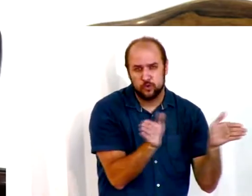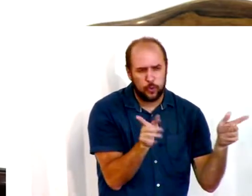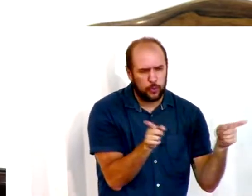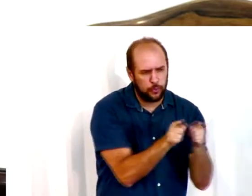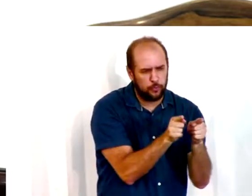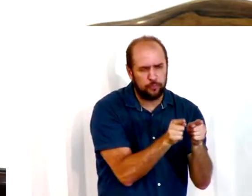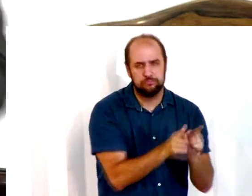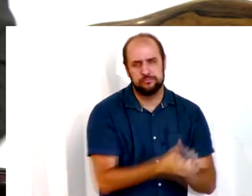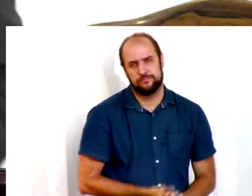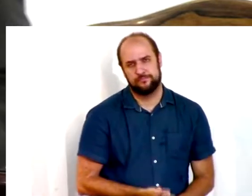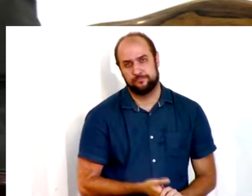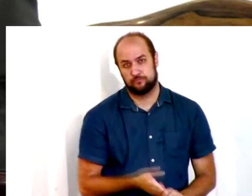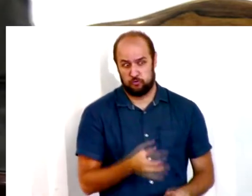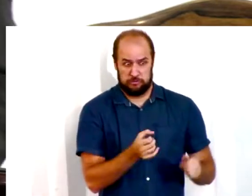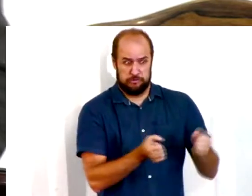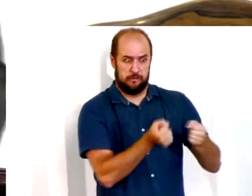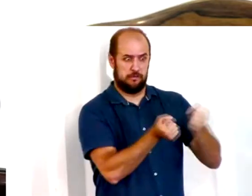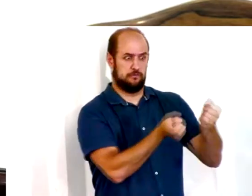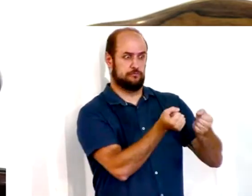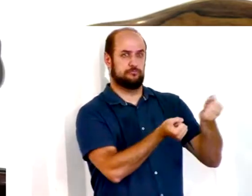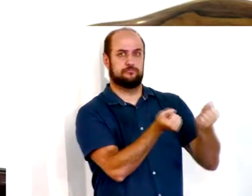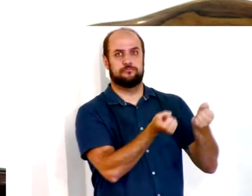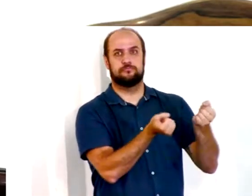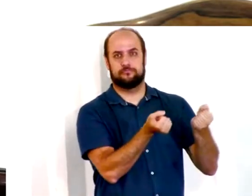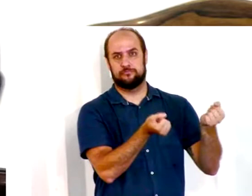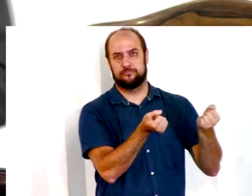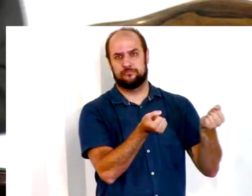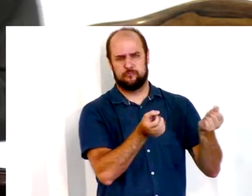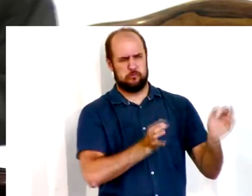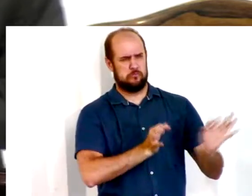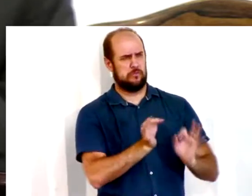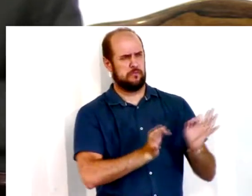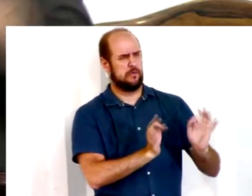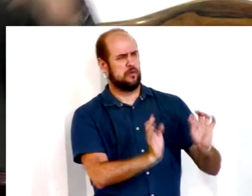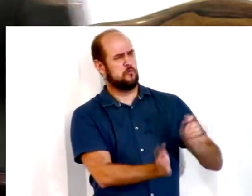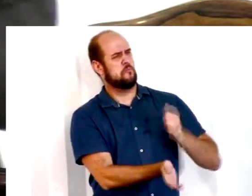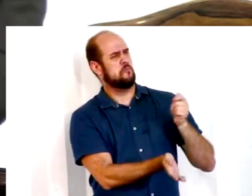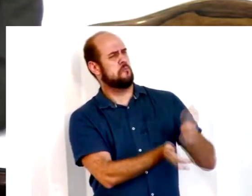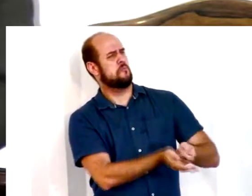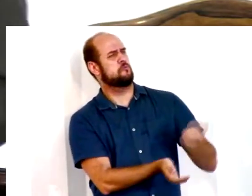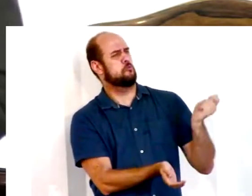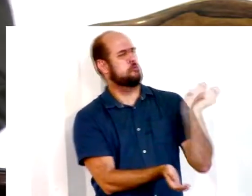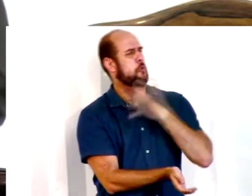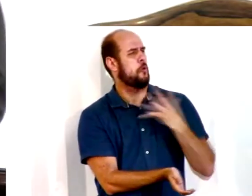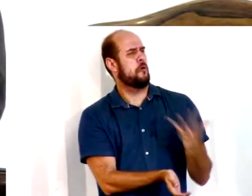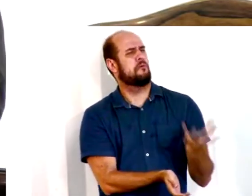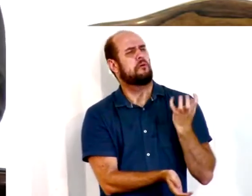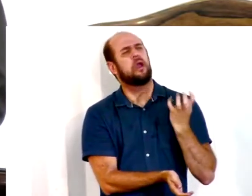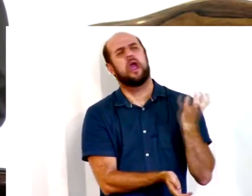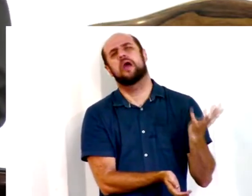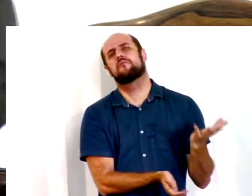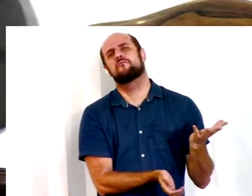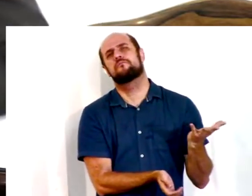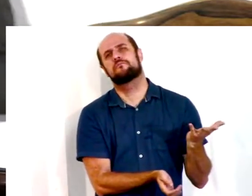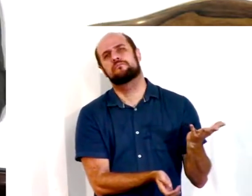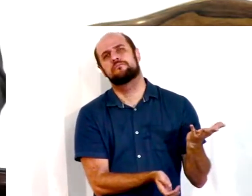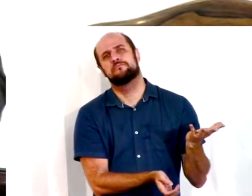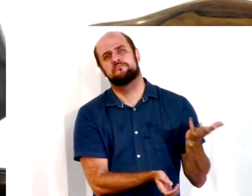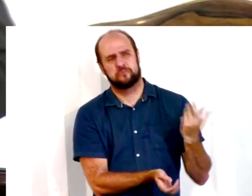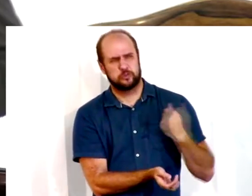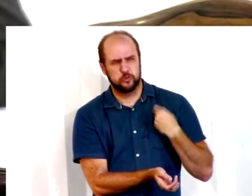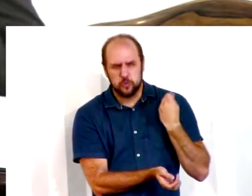Eu tenho um carro, me preparo para comprar um outro que eu desejo muito, e